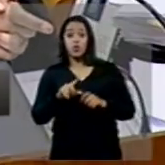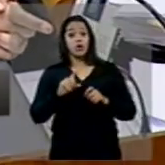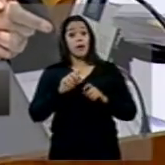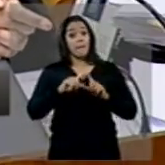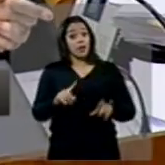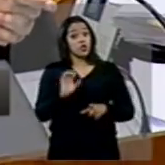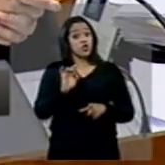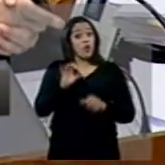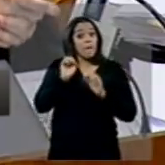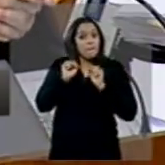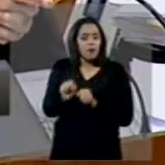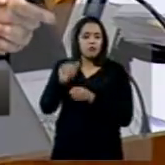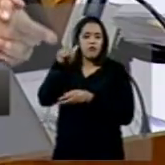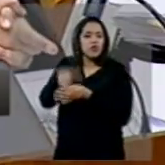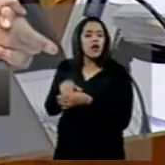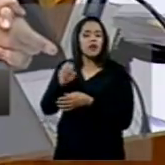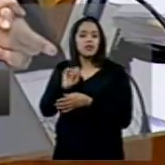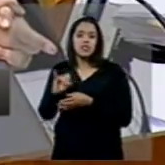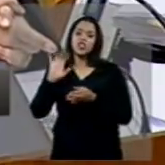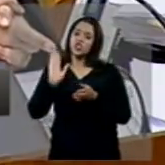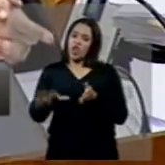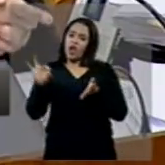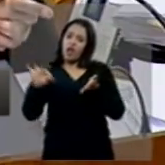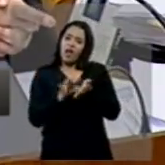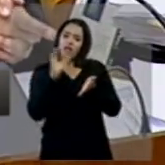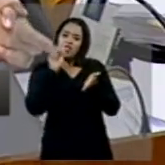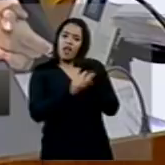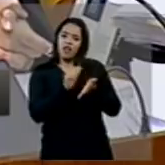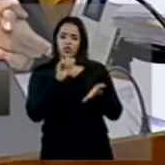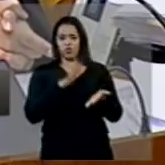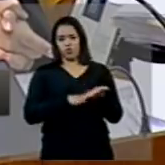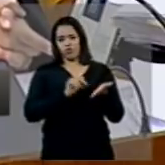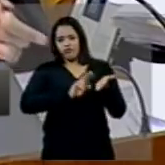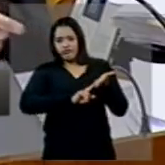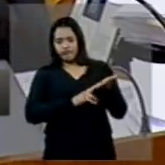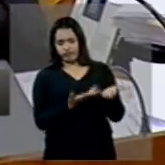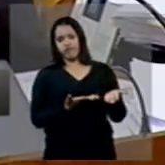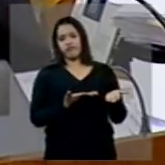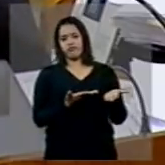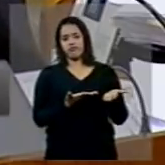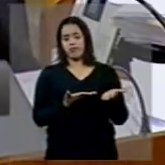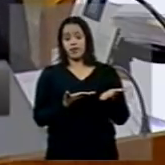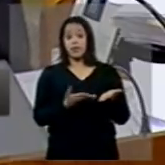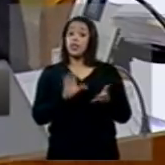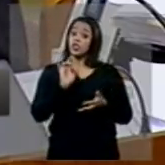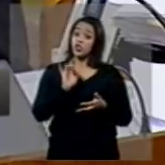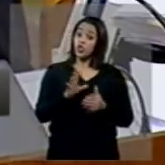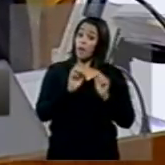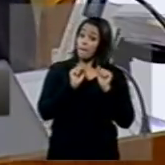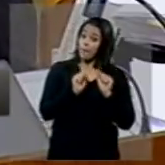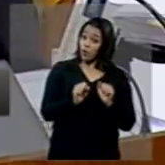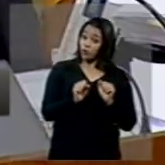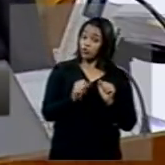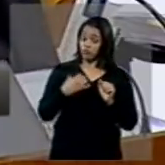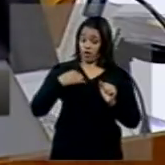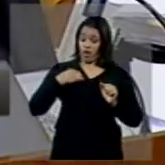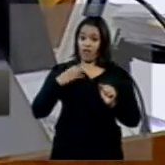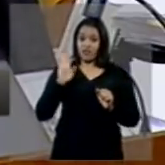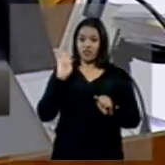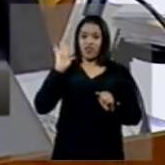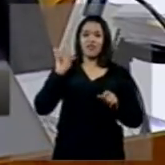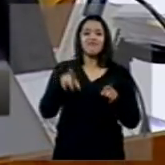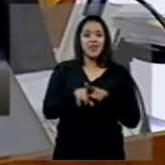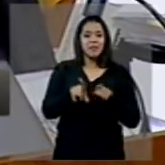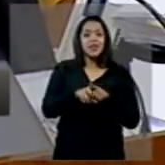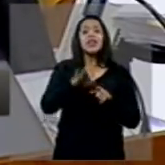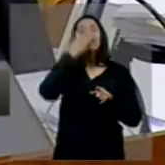preencher esse requisito constitucional de alistamento eleitoral. E só pode ser votado também